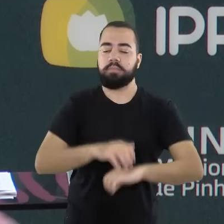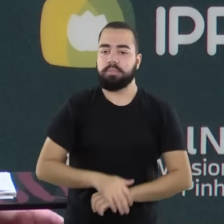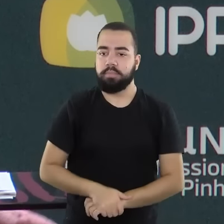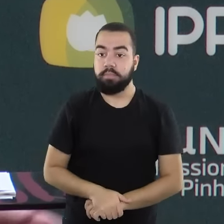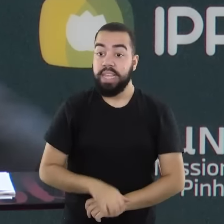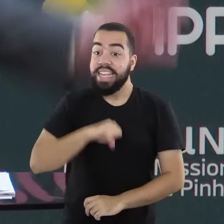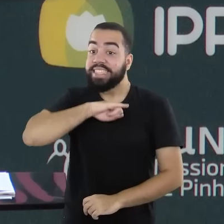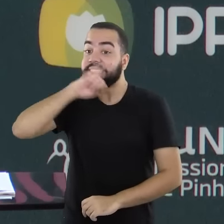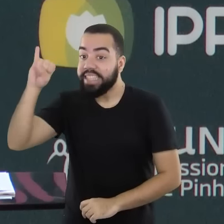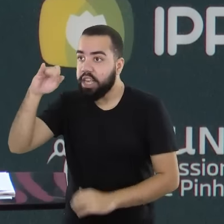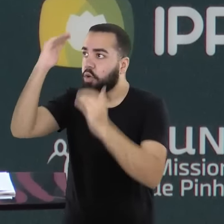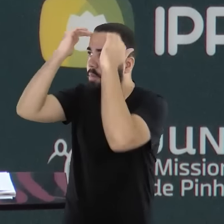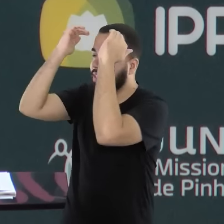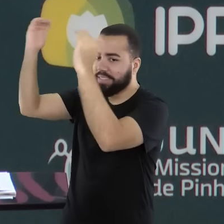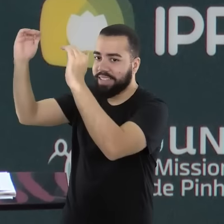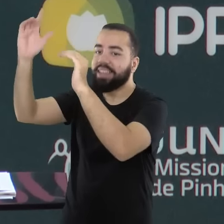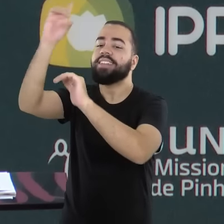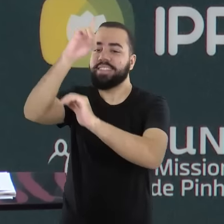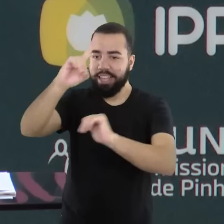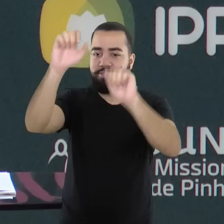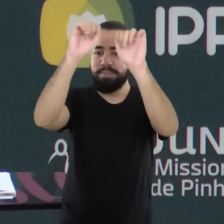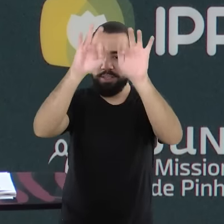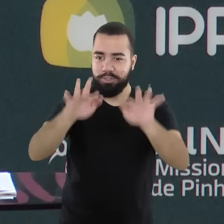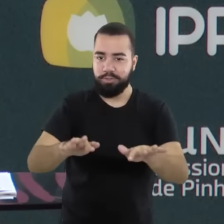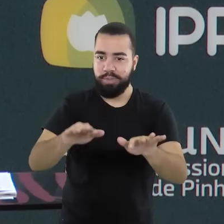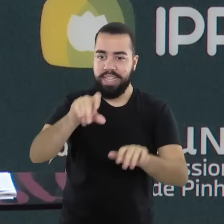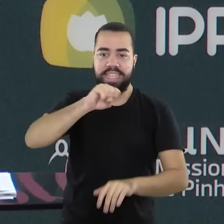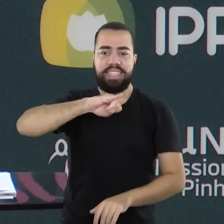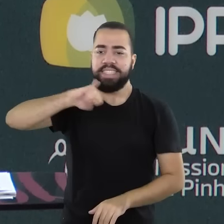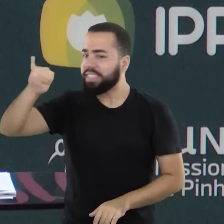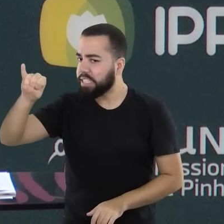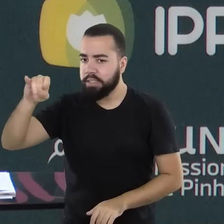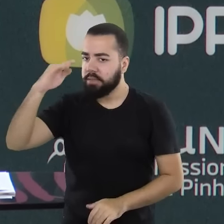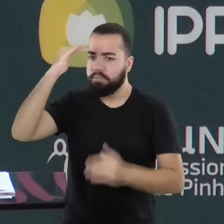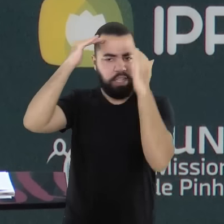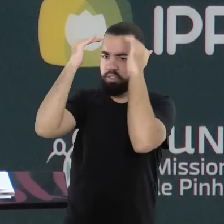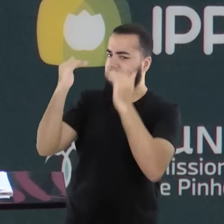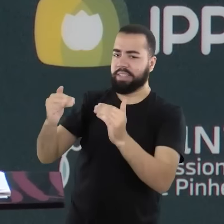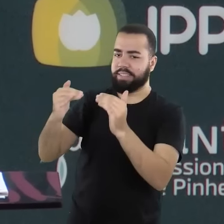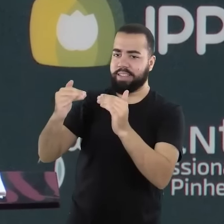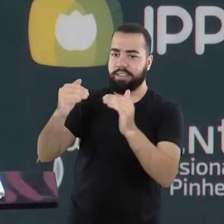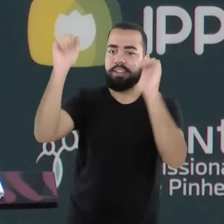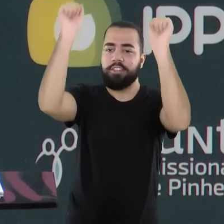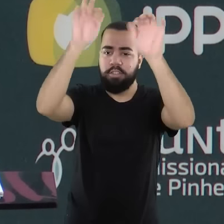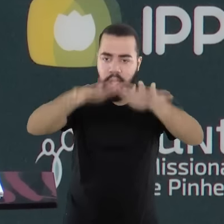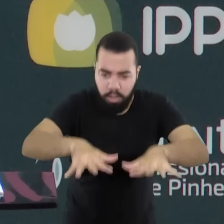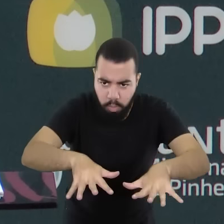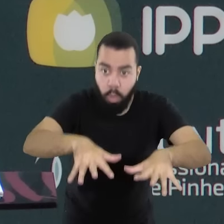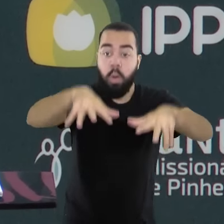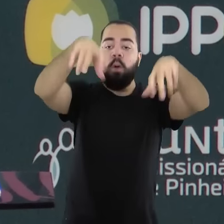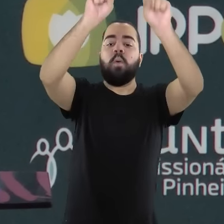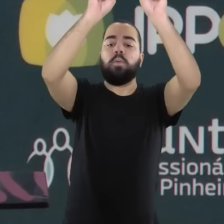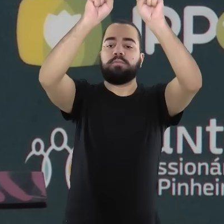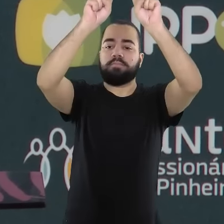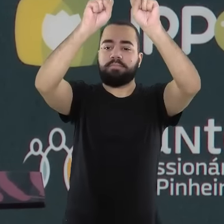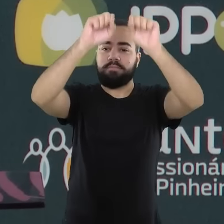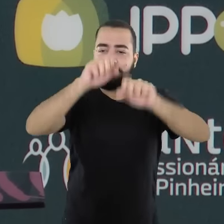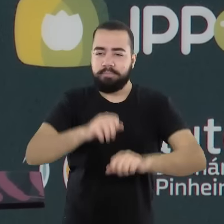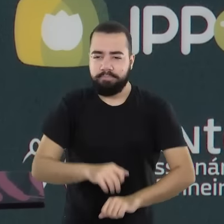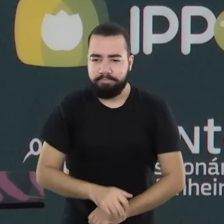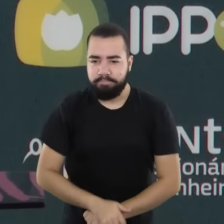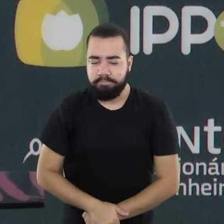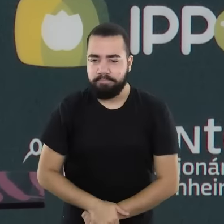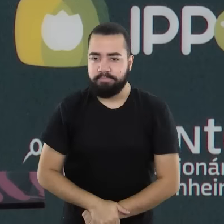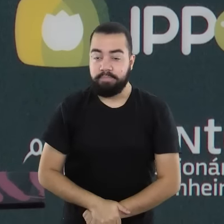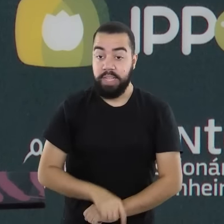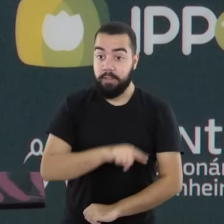Mas se vocês entenderem que a terra está doente, que vocês estão doentes, e que